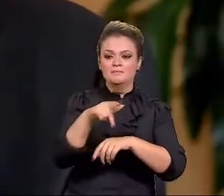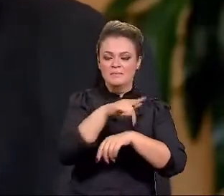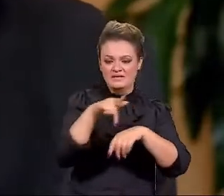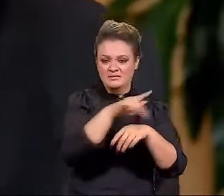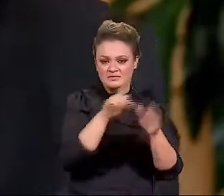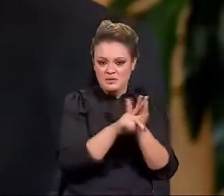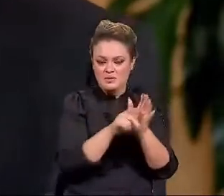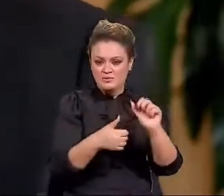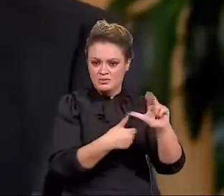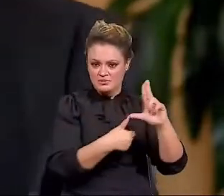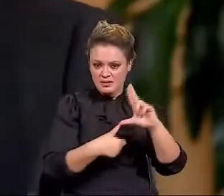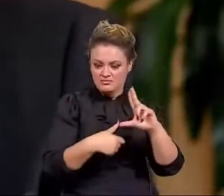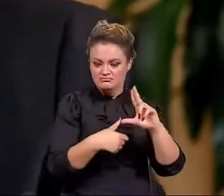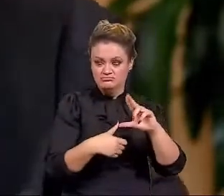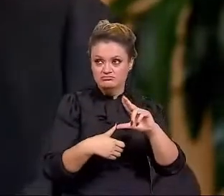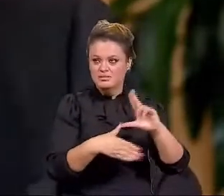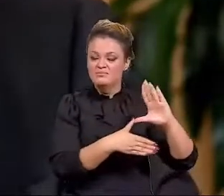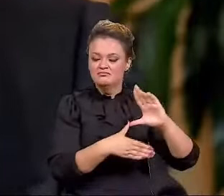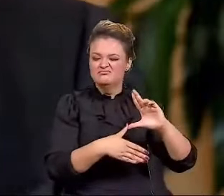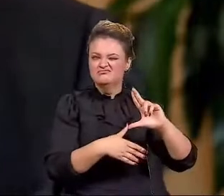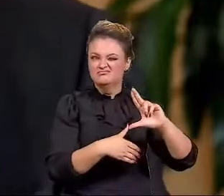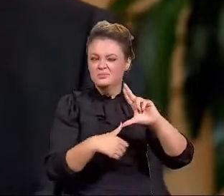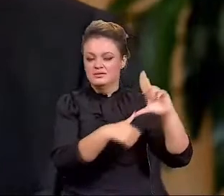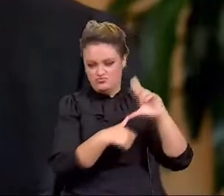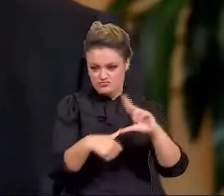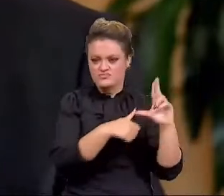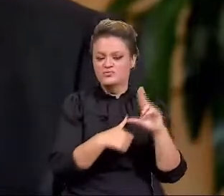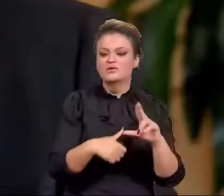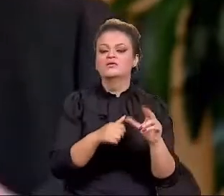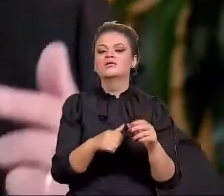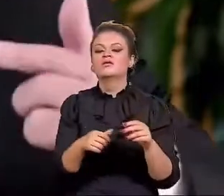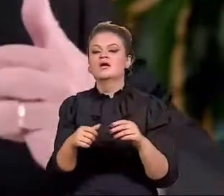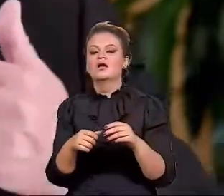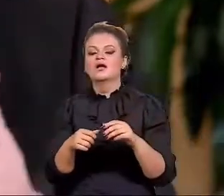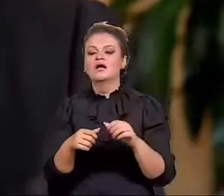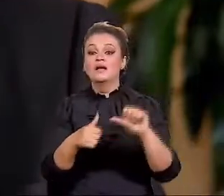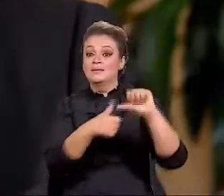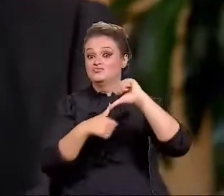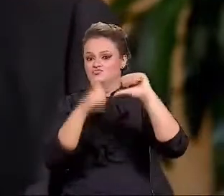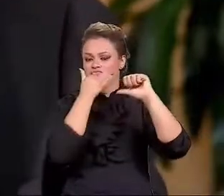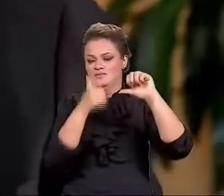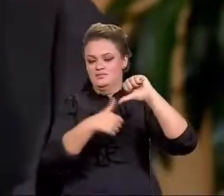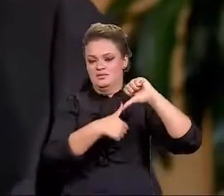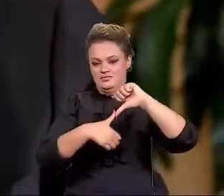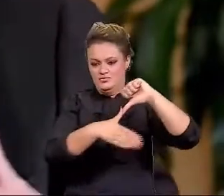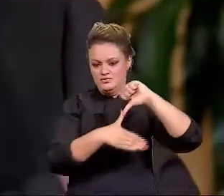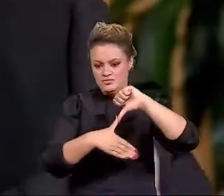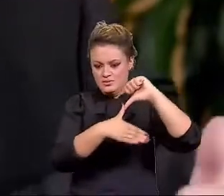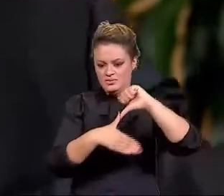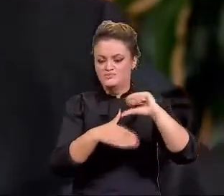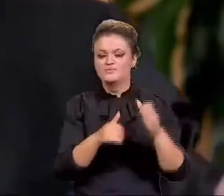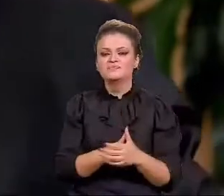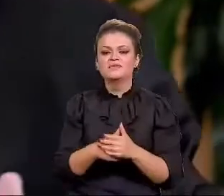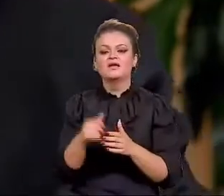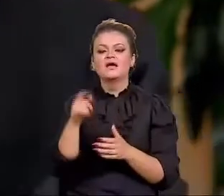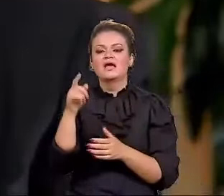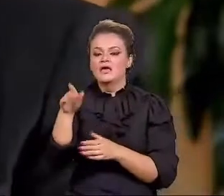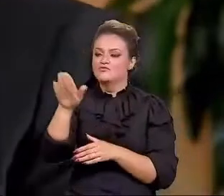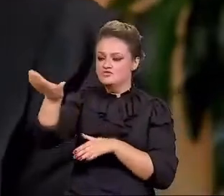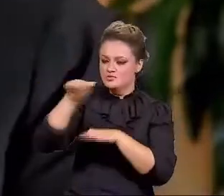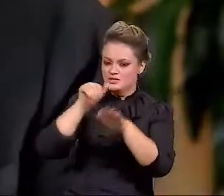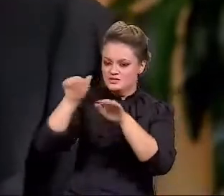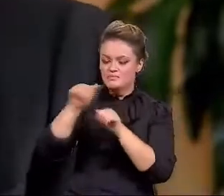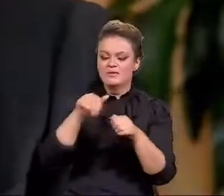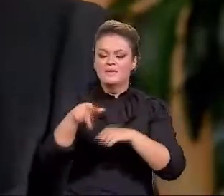participar. Inclusive, eu convidei a França, porque tem a Guiana Francesa, eu convidei a Indonésia, porque tem grande